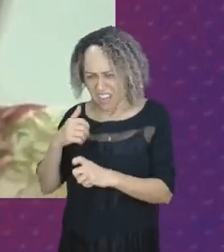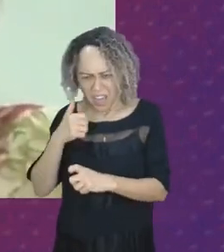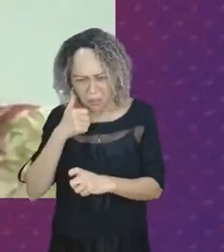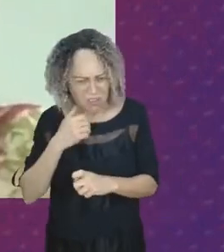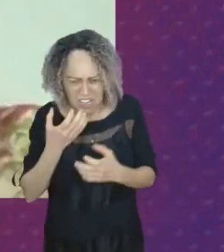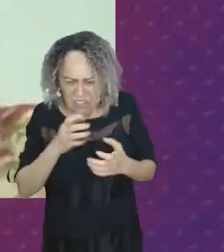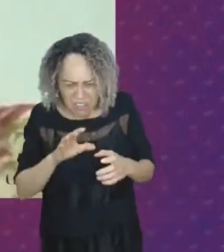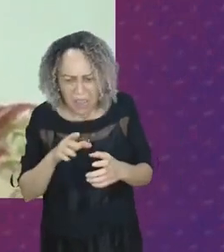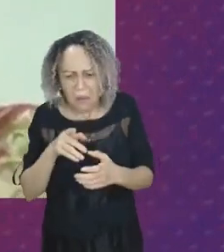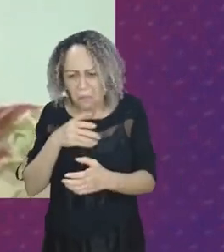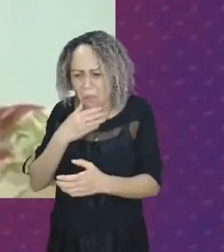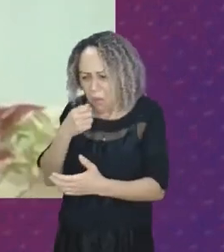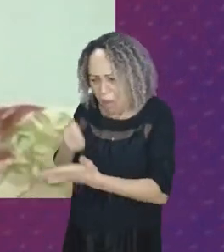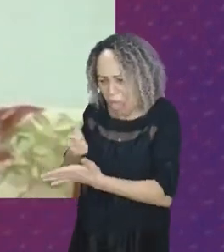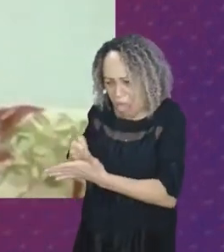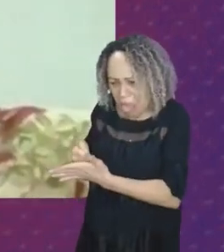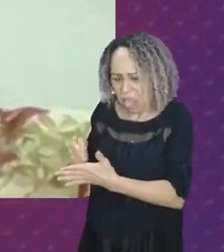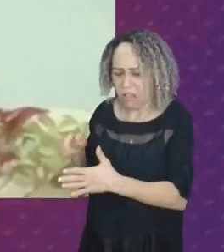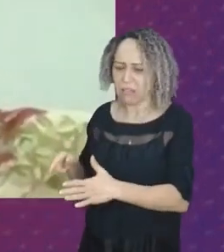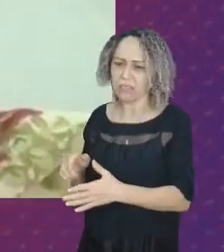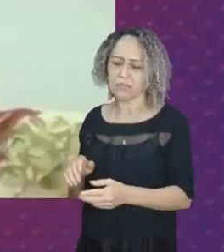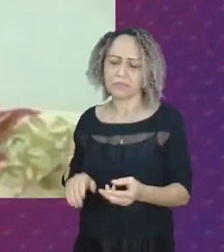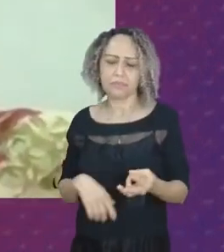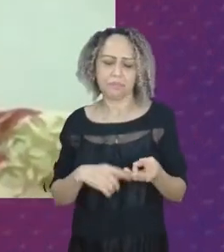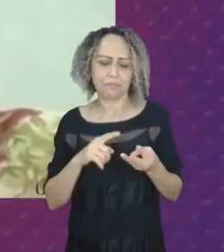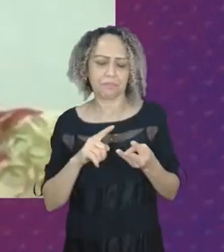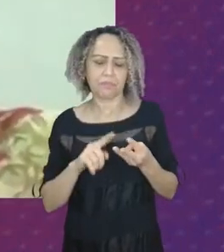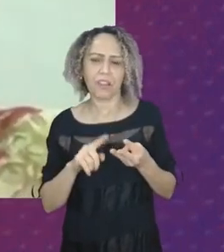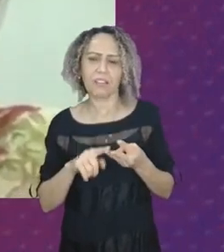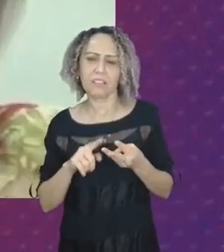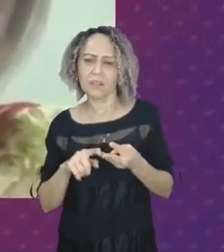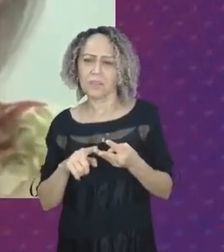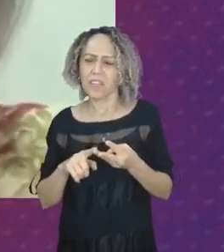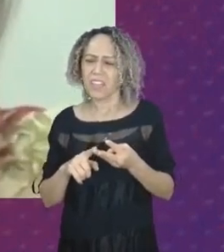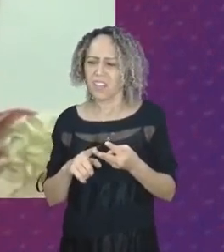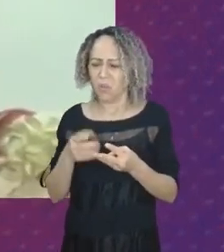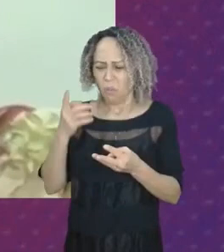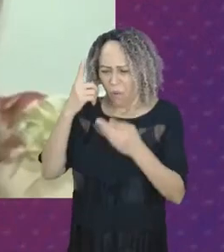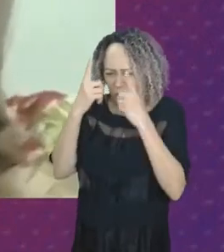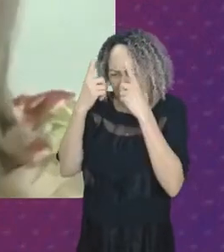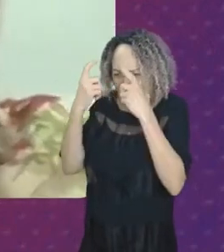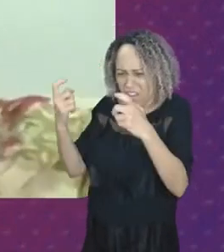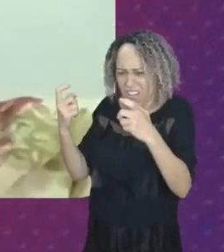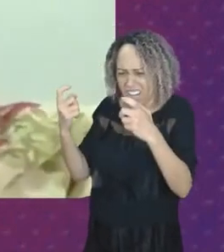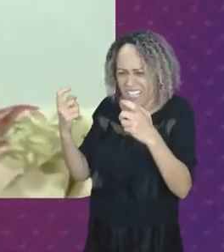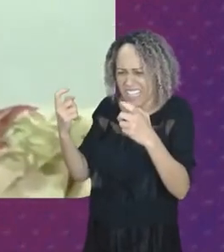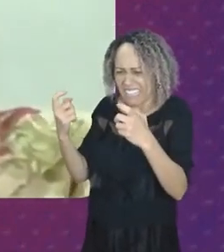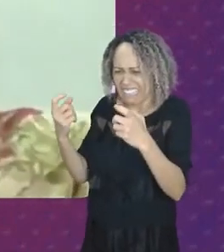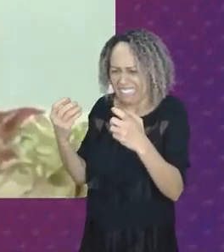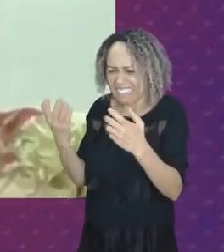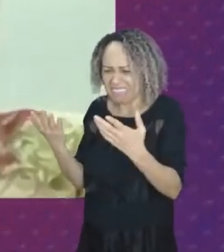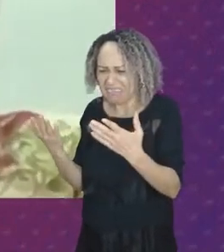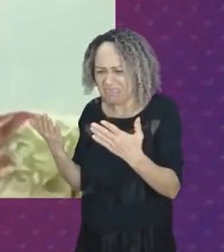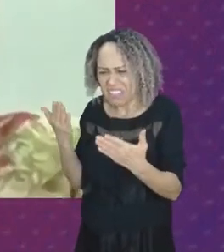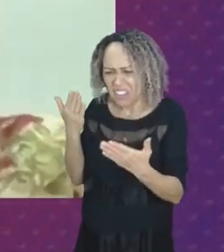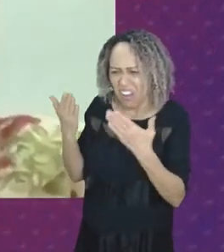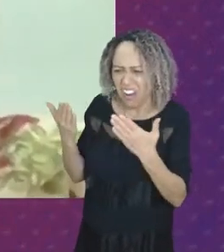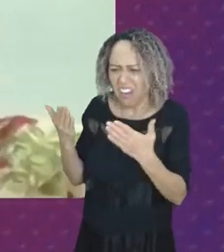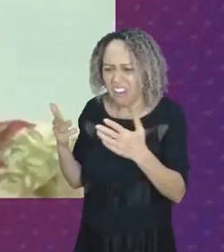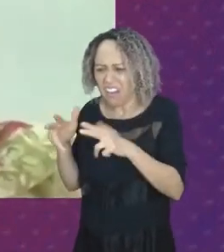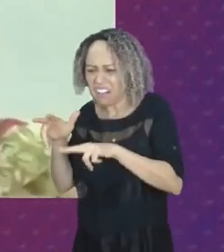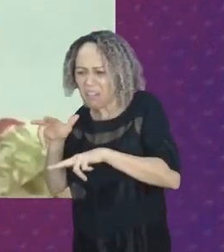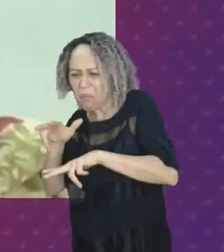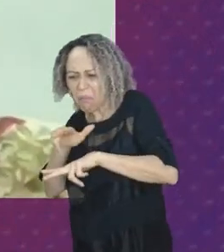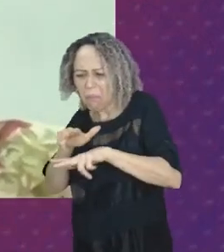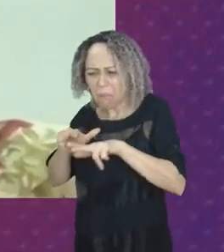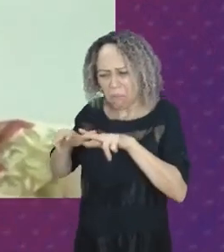E nós temos a violência psicológica como uma violência que não é tão visível, mas